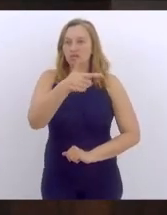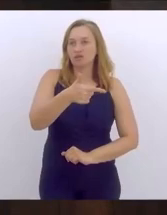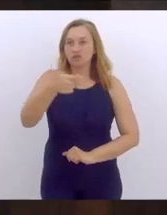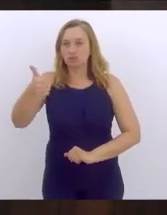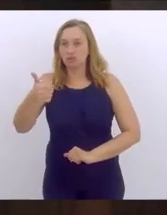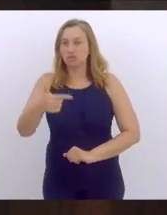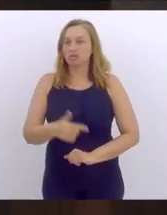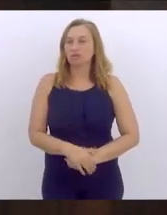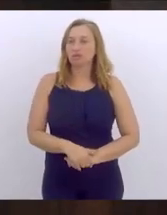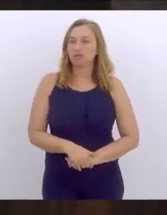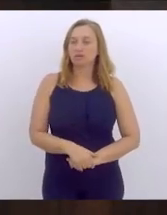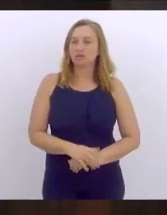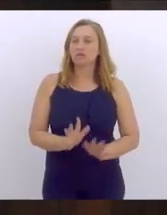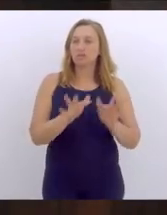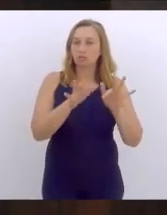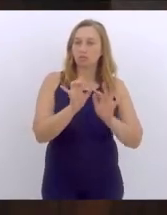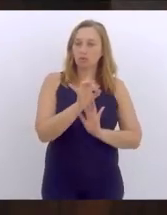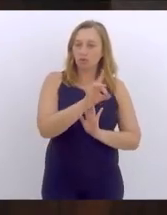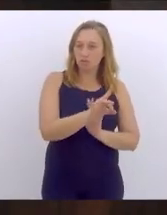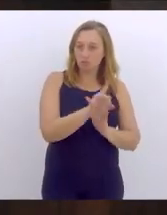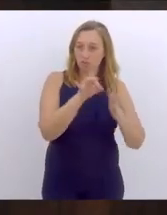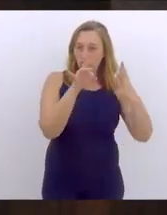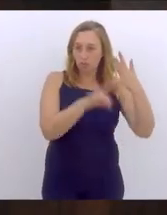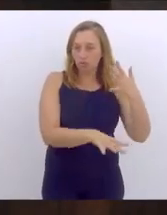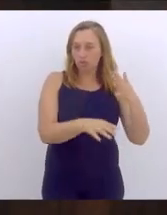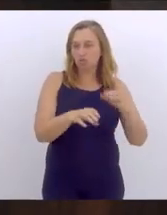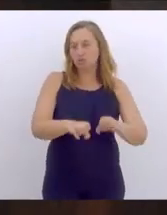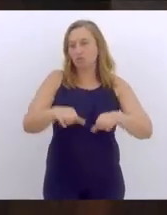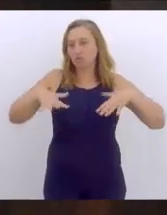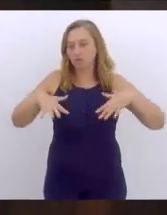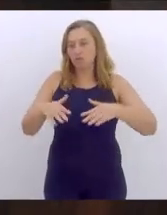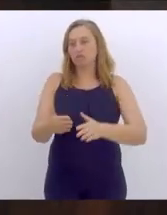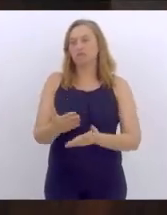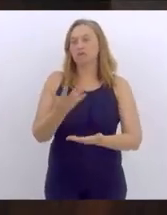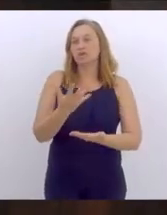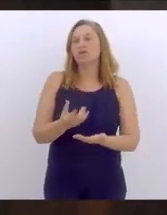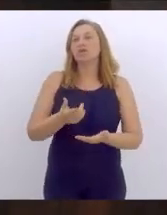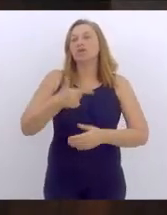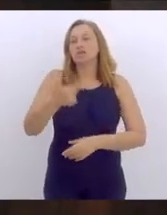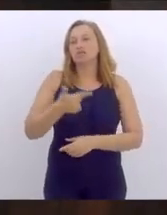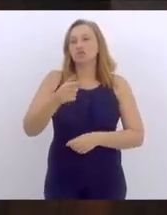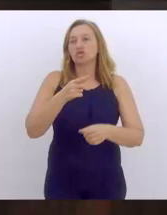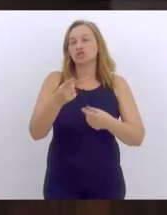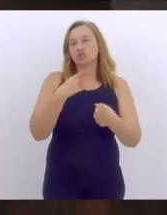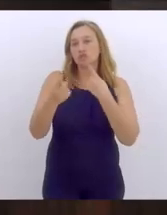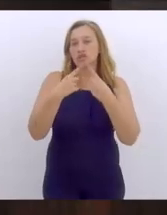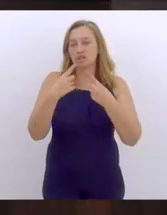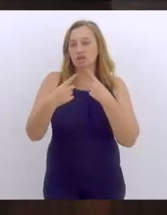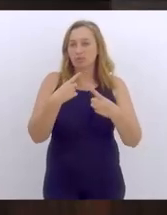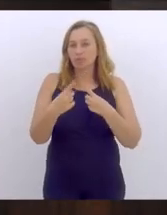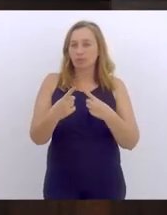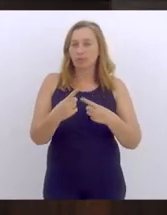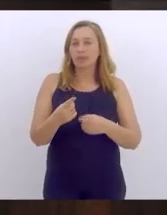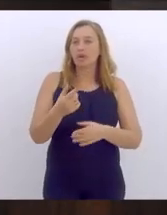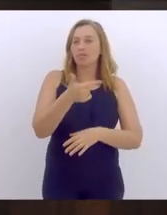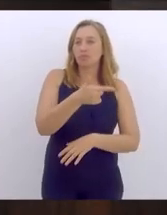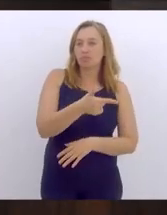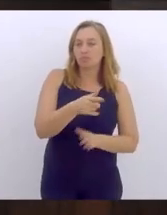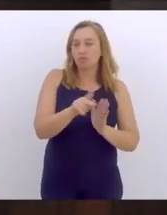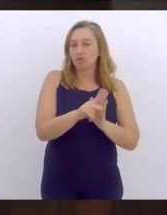6118-22 irá para o fim da pauta com autorização do plenário. Em tramitação ordinária, segunda discussão, redação do vencido assim emendada. Projeto de